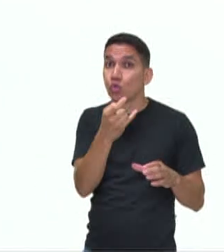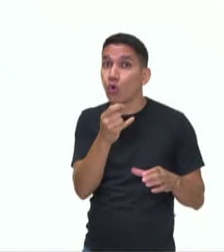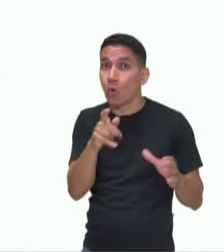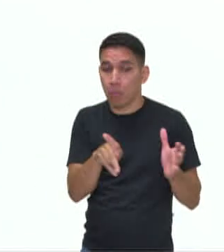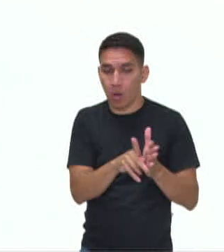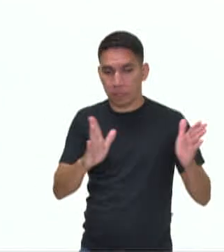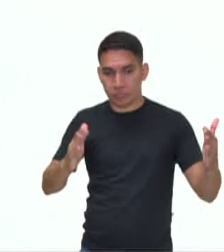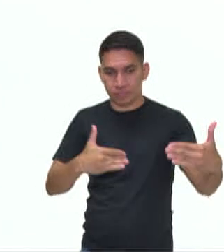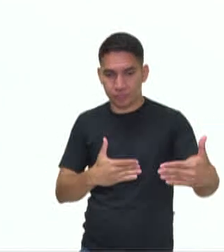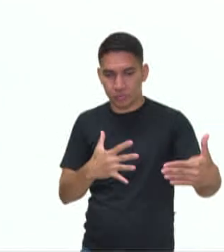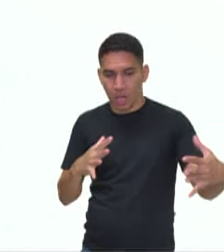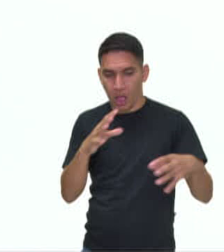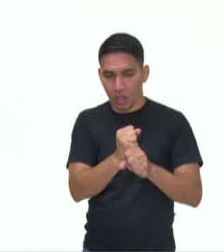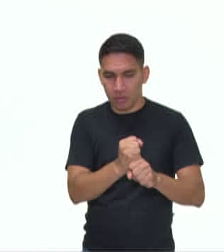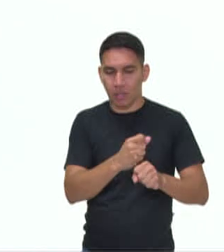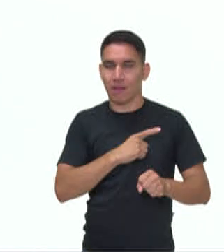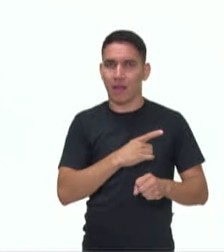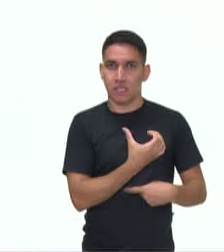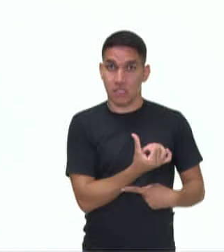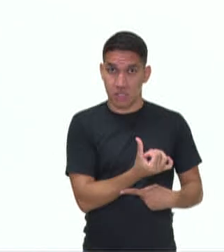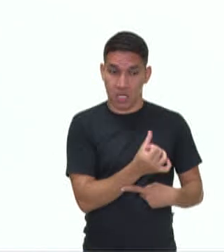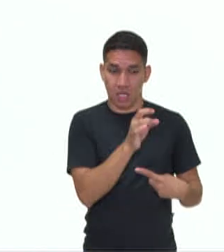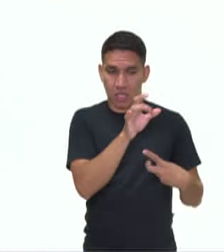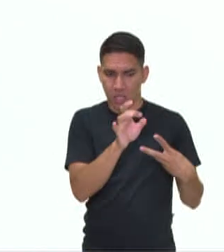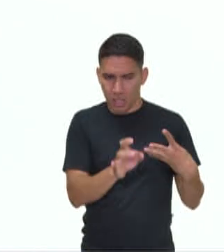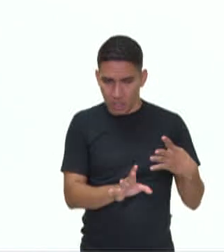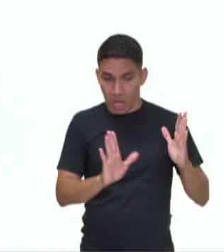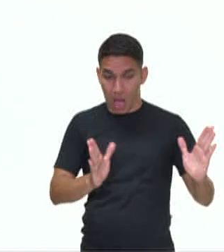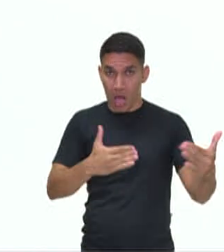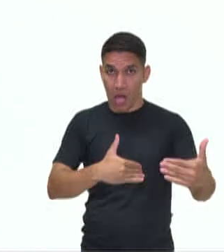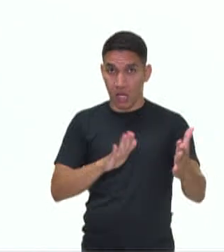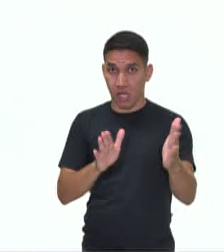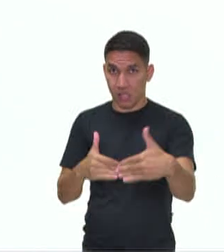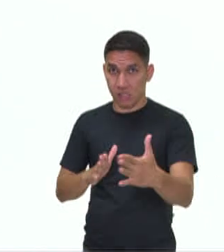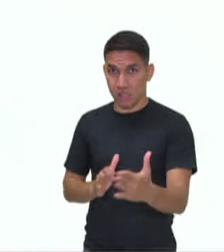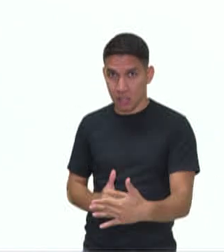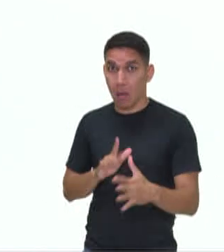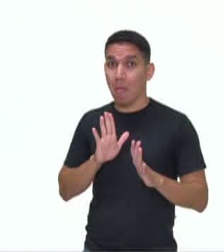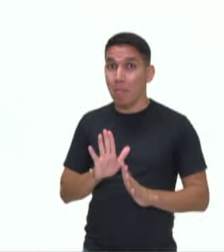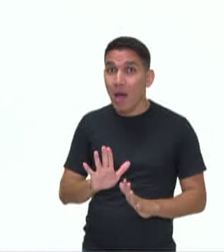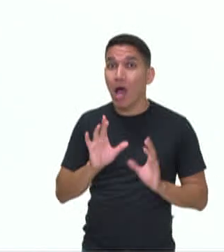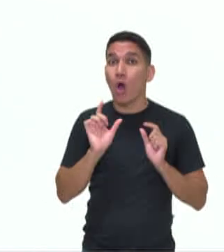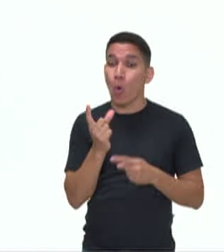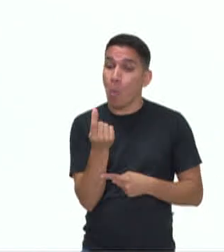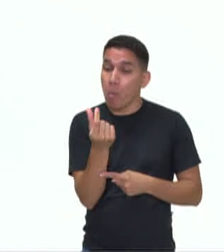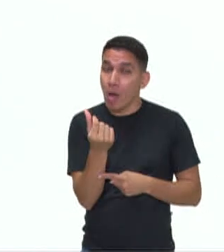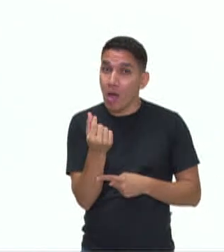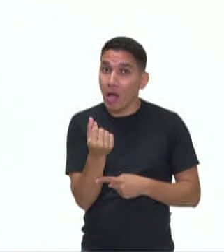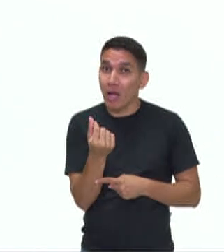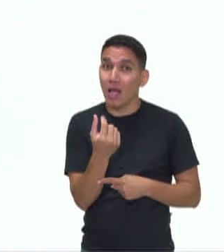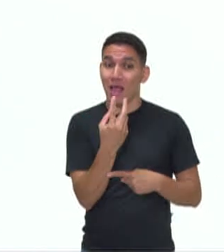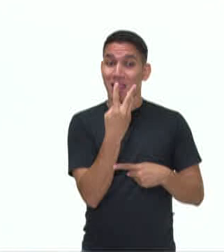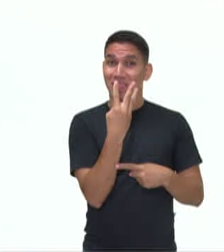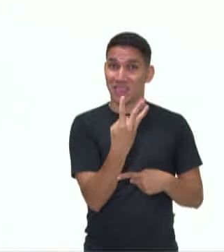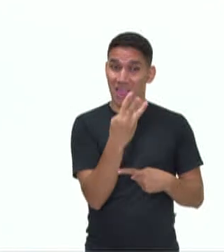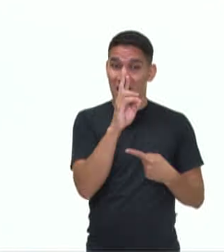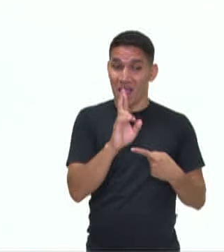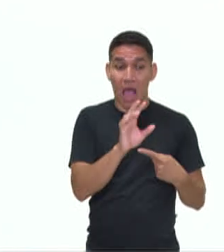iogurte com 6 iogurtes cada caixa. Mas o preço de R$3